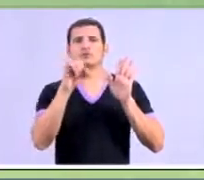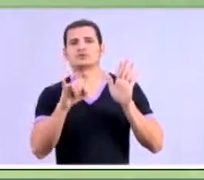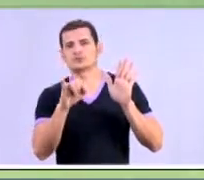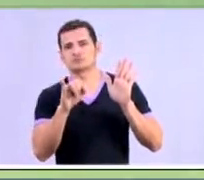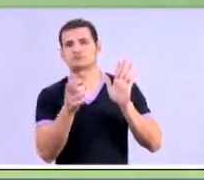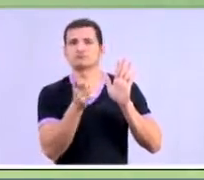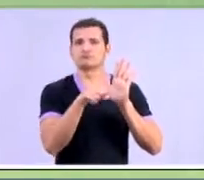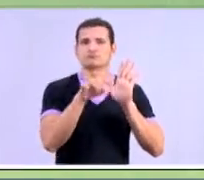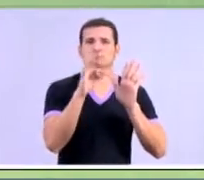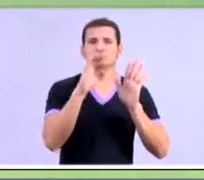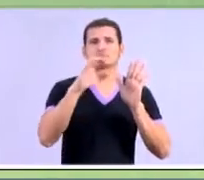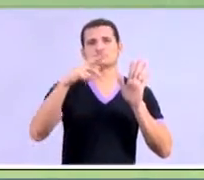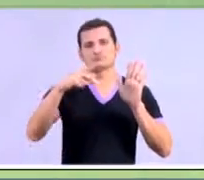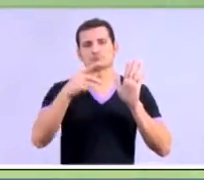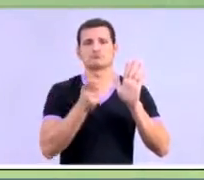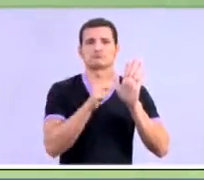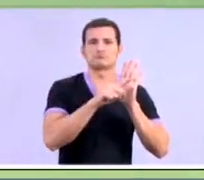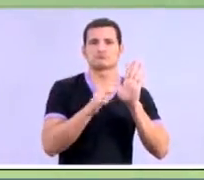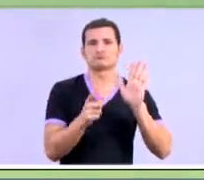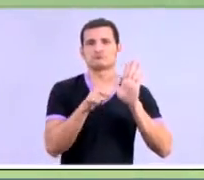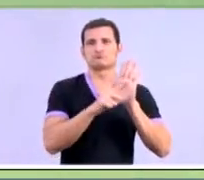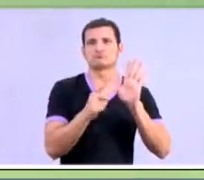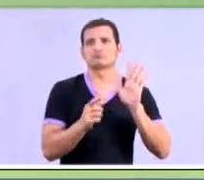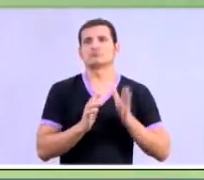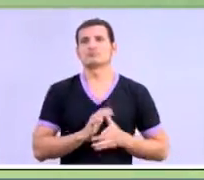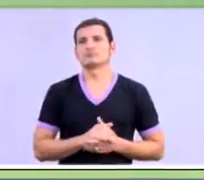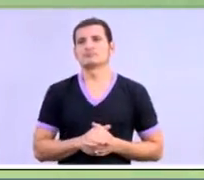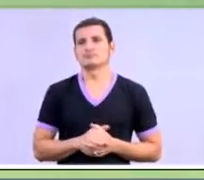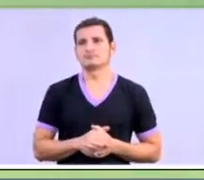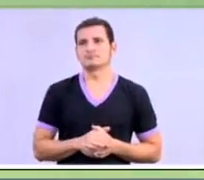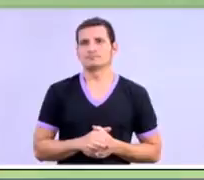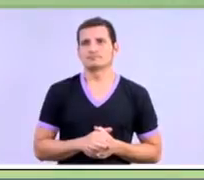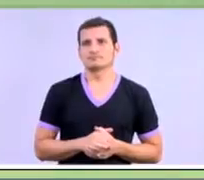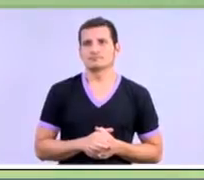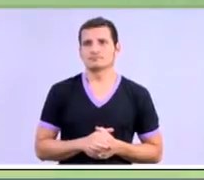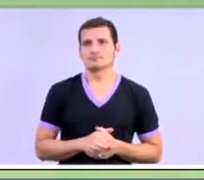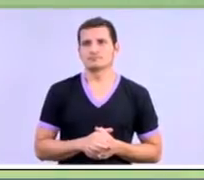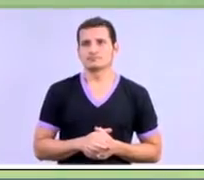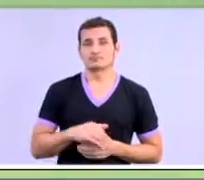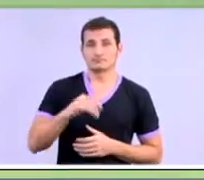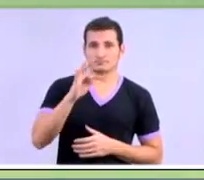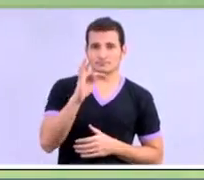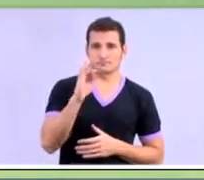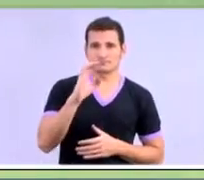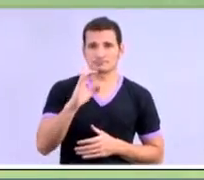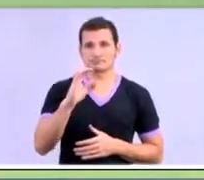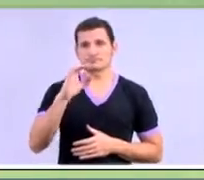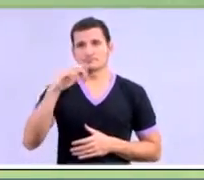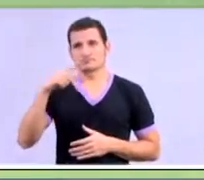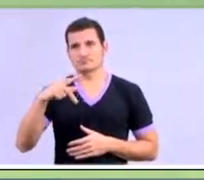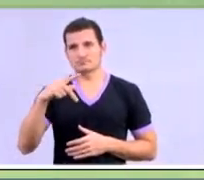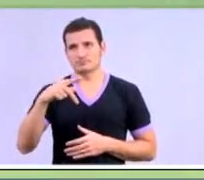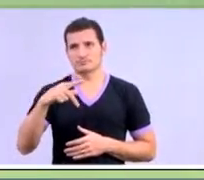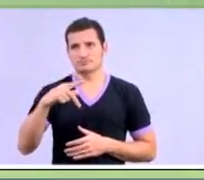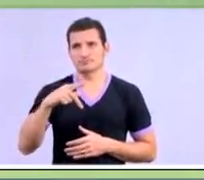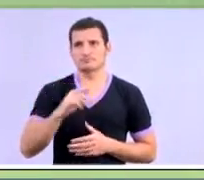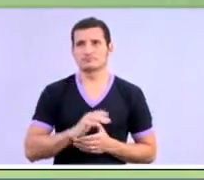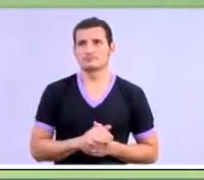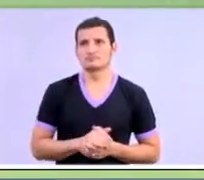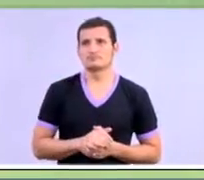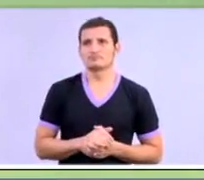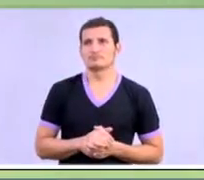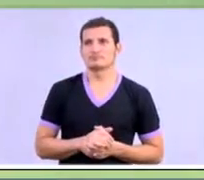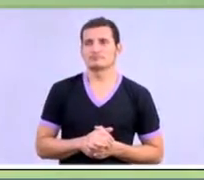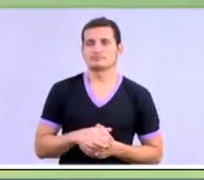outro. Vou até mudar de cor aqui. Bom, nós temos no modelo TCP a camada superior aqui